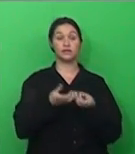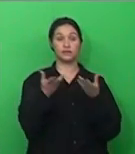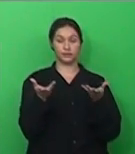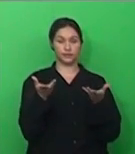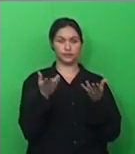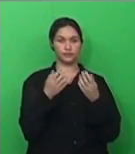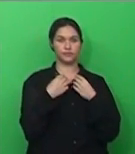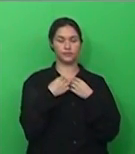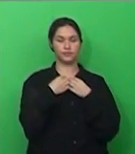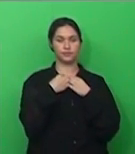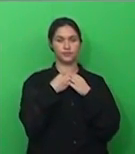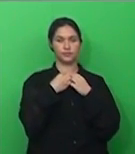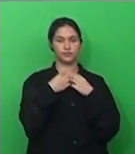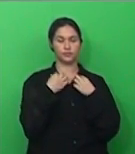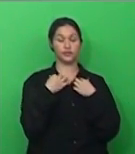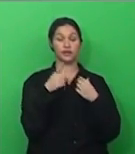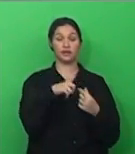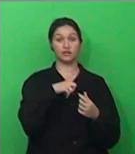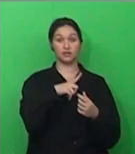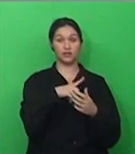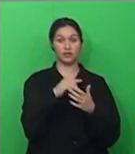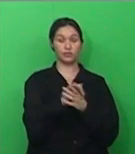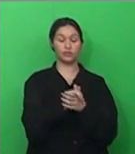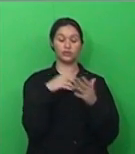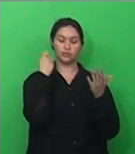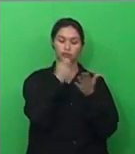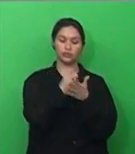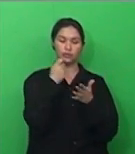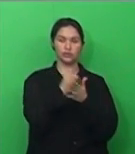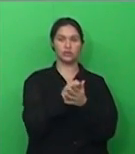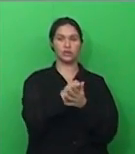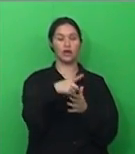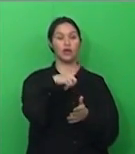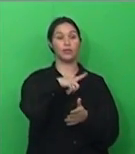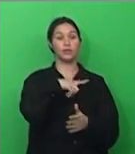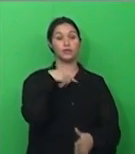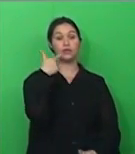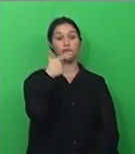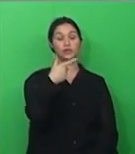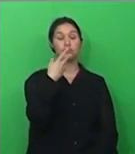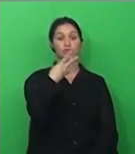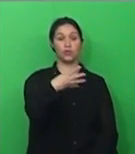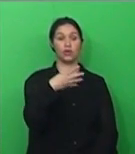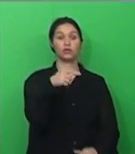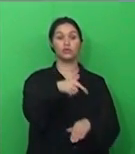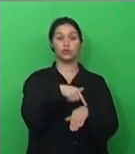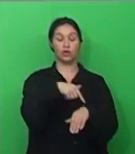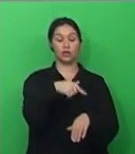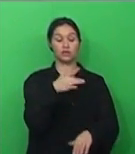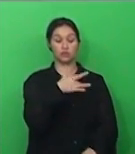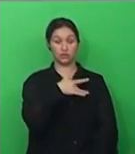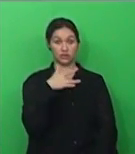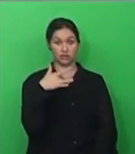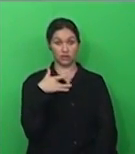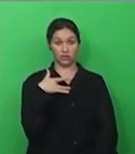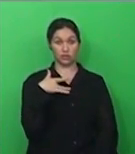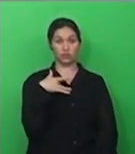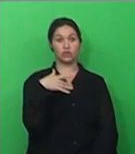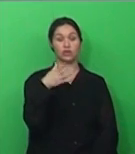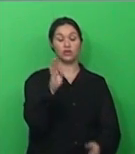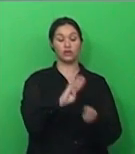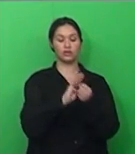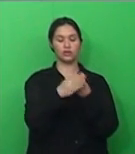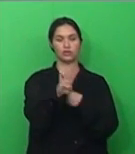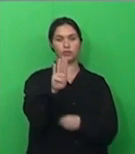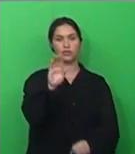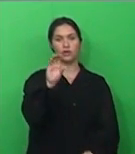que nós temos que brigar para dar continuidade no 24 horas da Boa Vista e que a UPA esteja também à disposição, mas